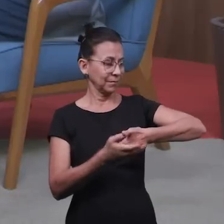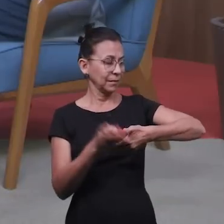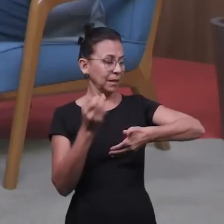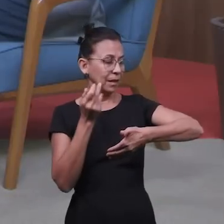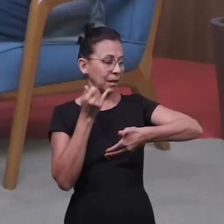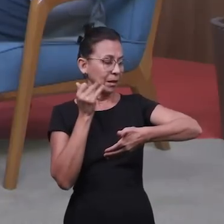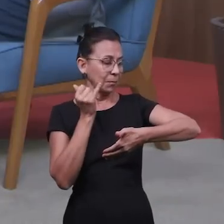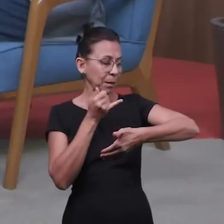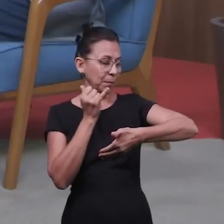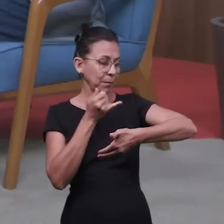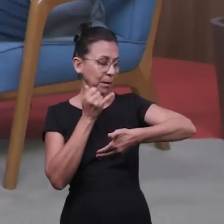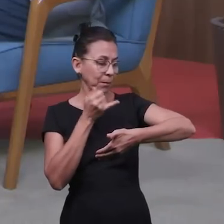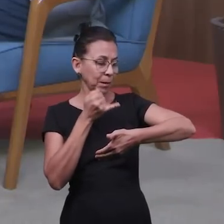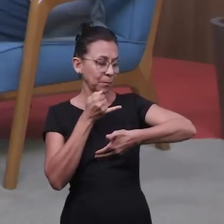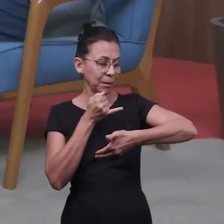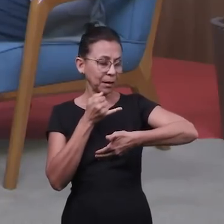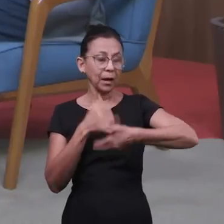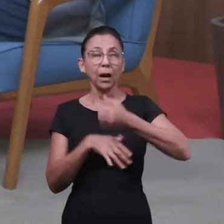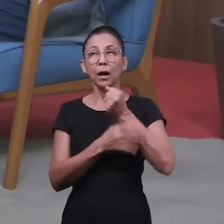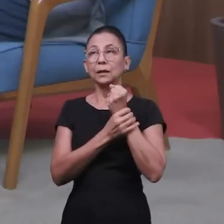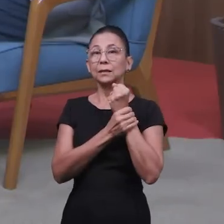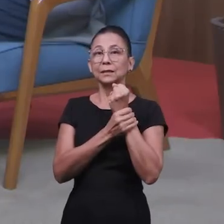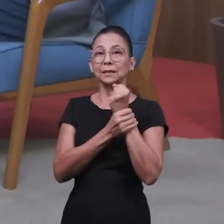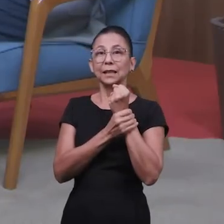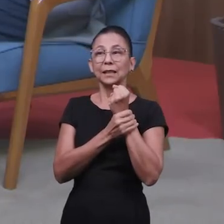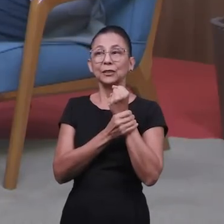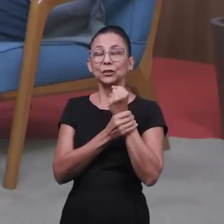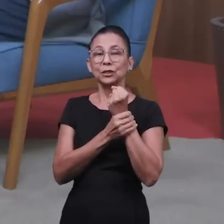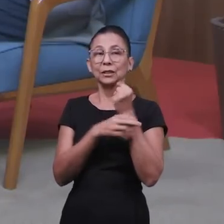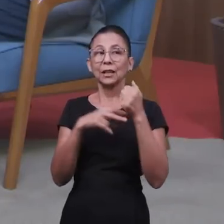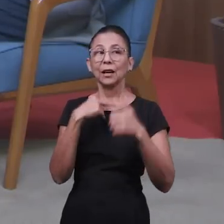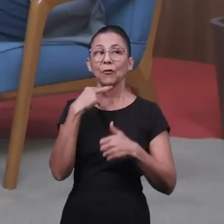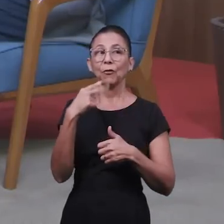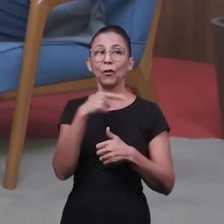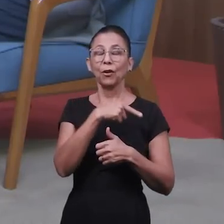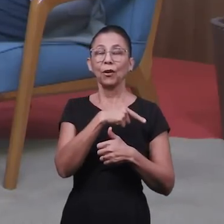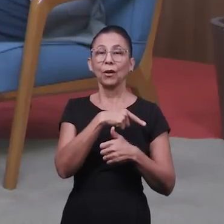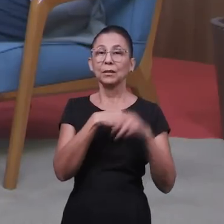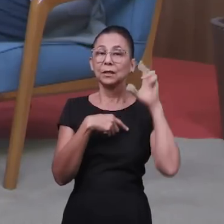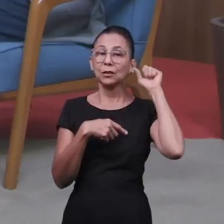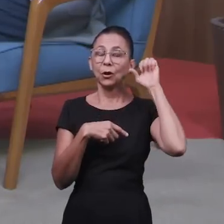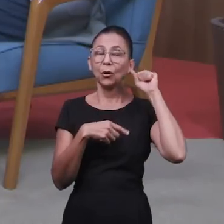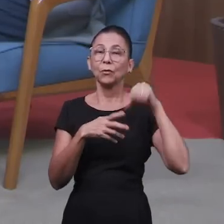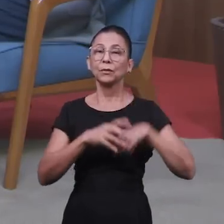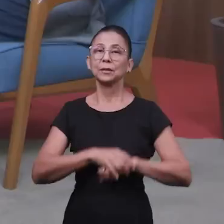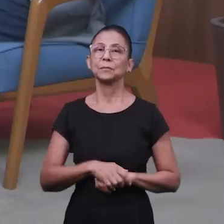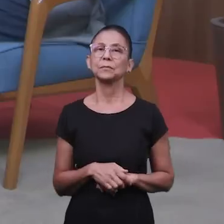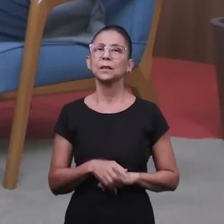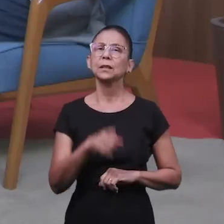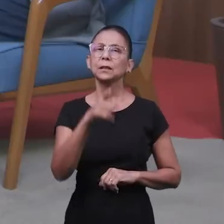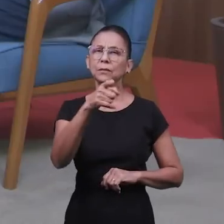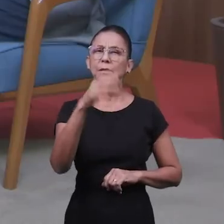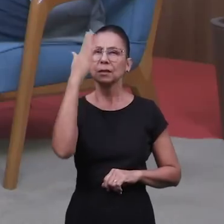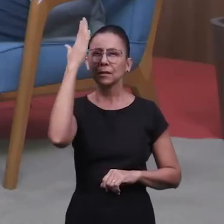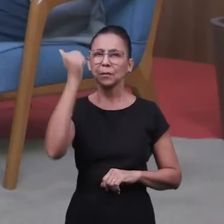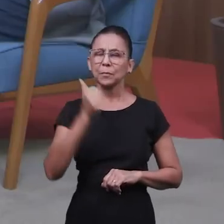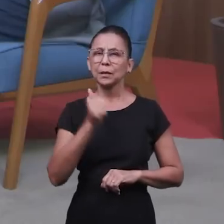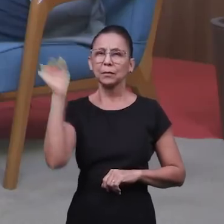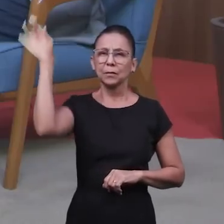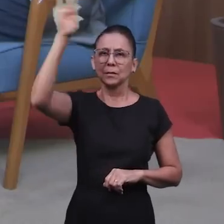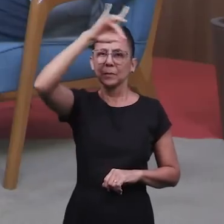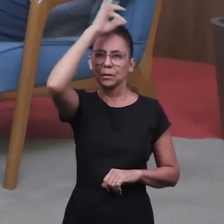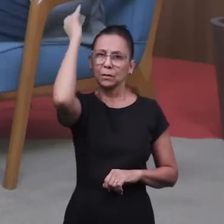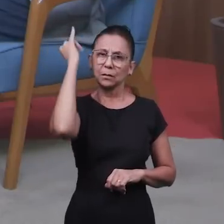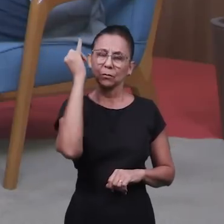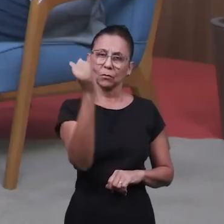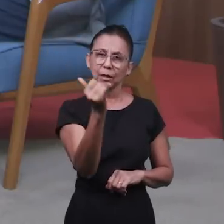Mas você está acostumado a ouvir a voz do Espírito Santo? Essa voz também nos traz alegria, paz, comunhão,